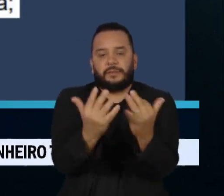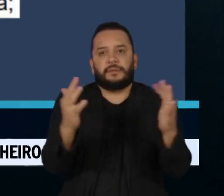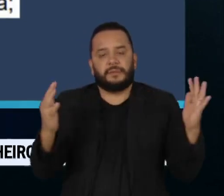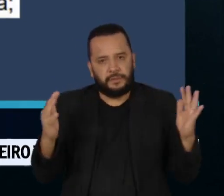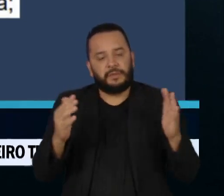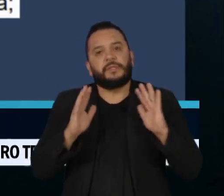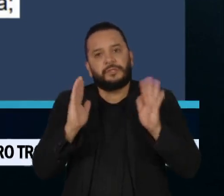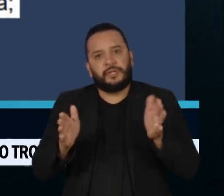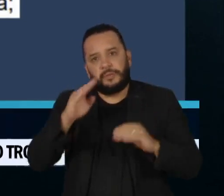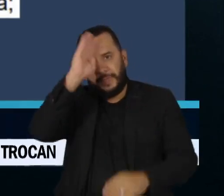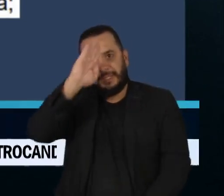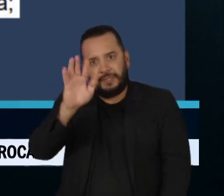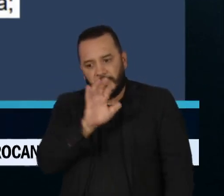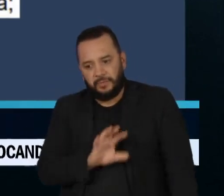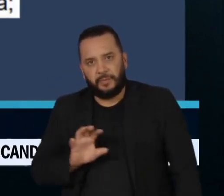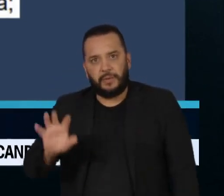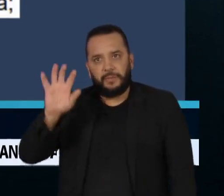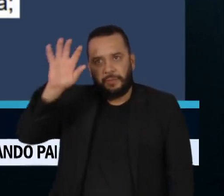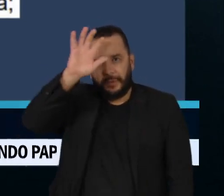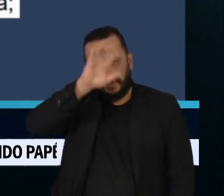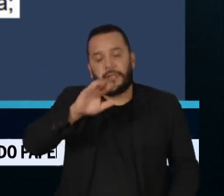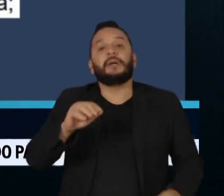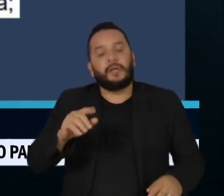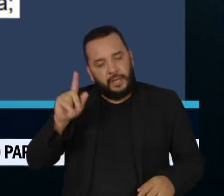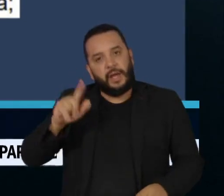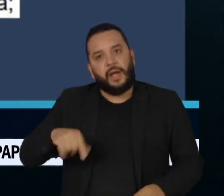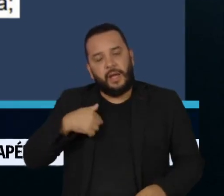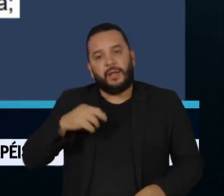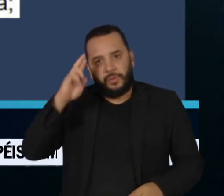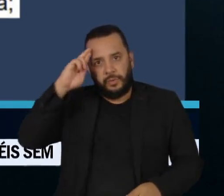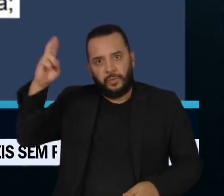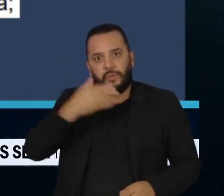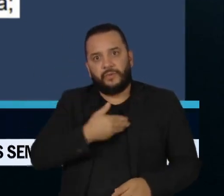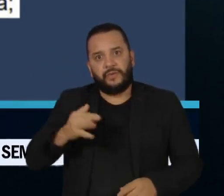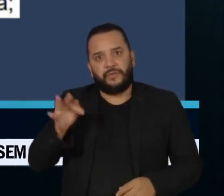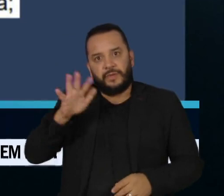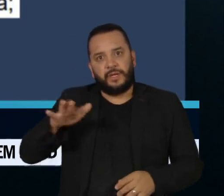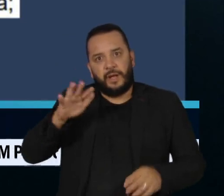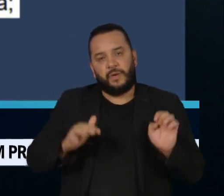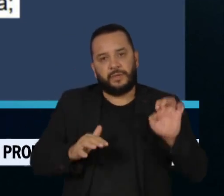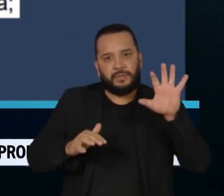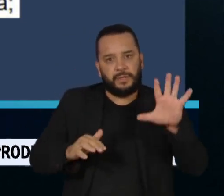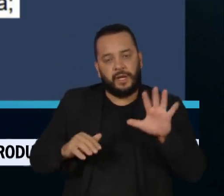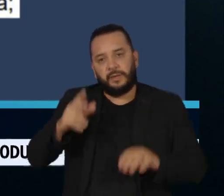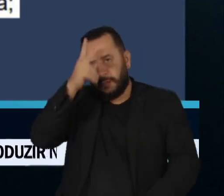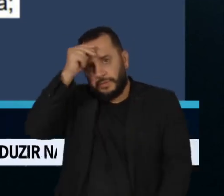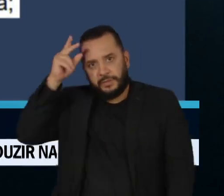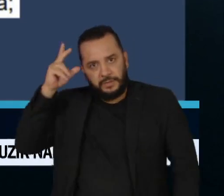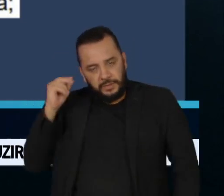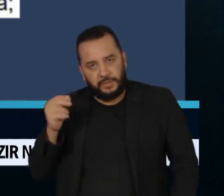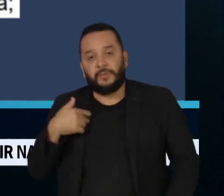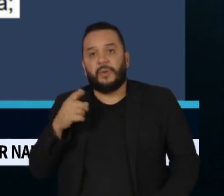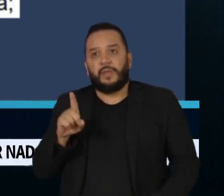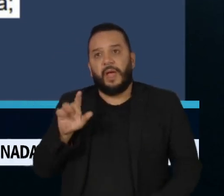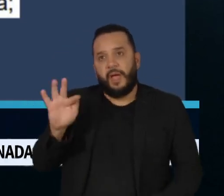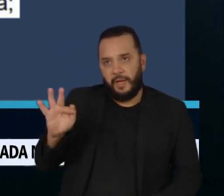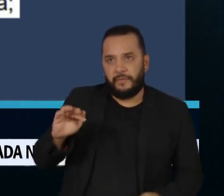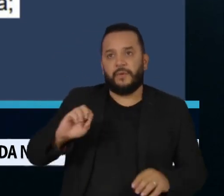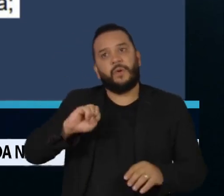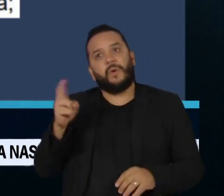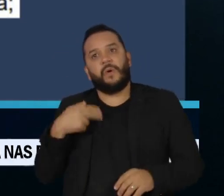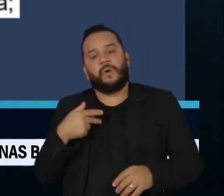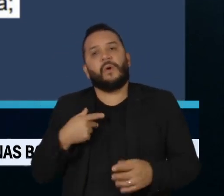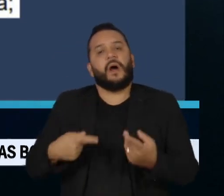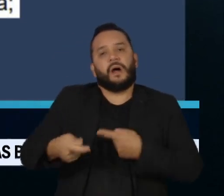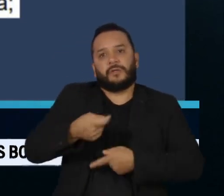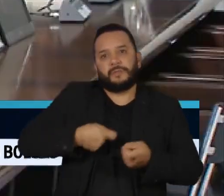biomas brasileiros, em bem sob o domínio da União, dos estados, dos municípios, do Distrito Federal ou das entidades da